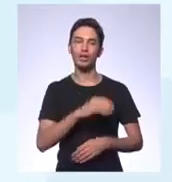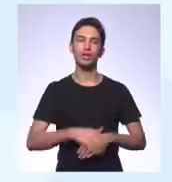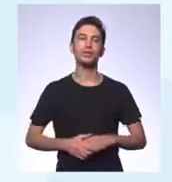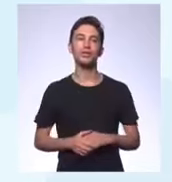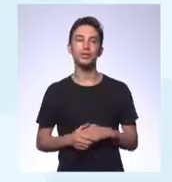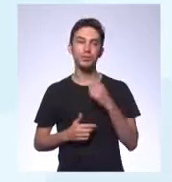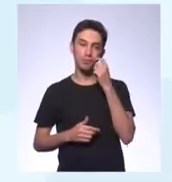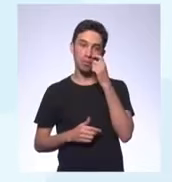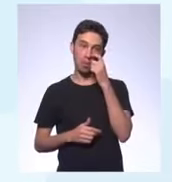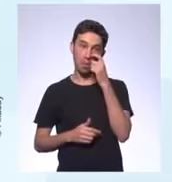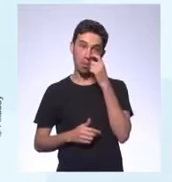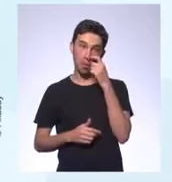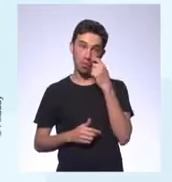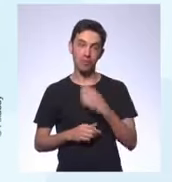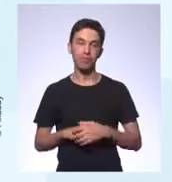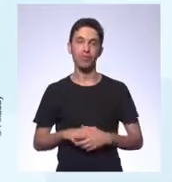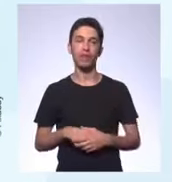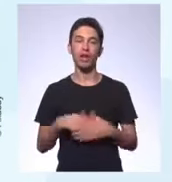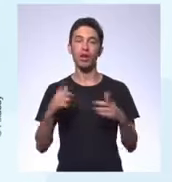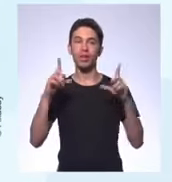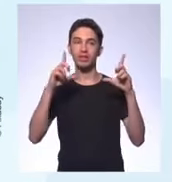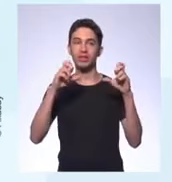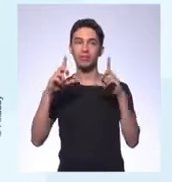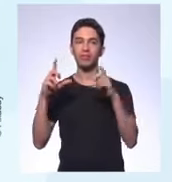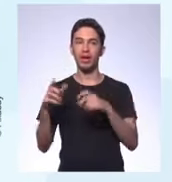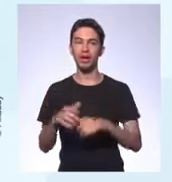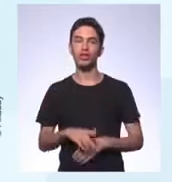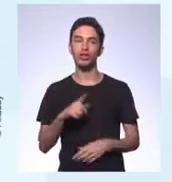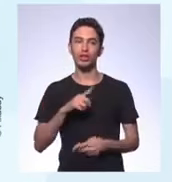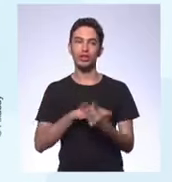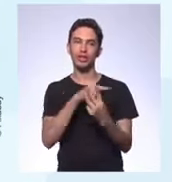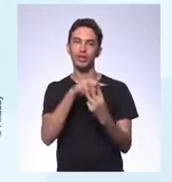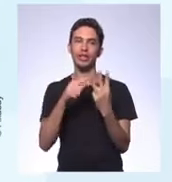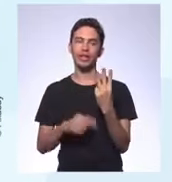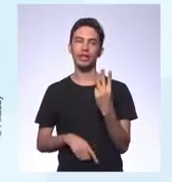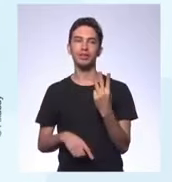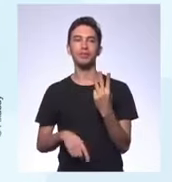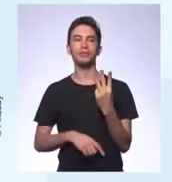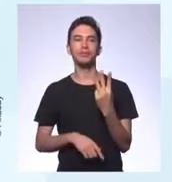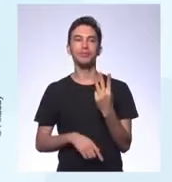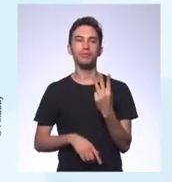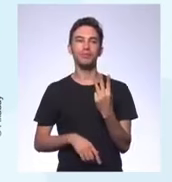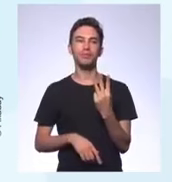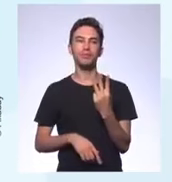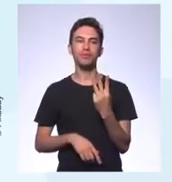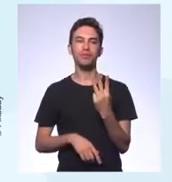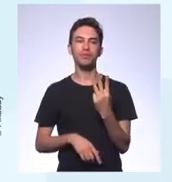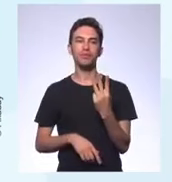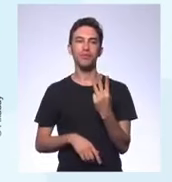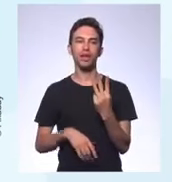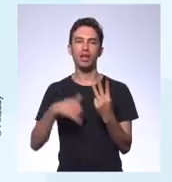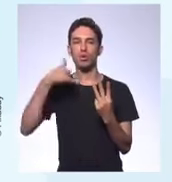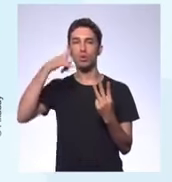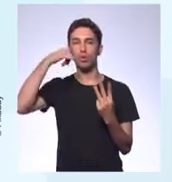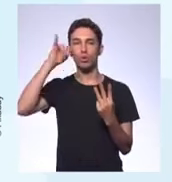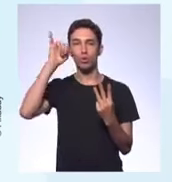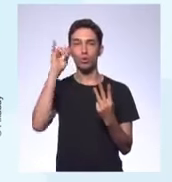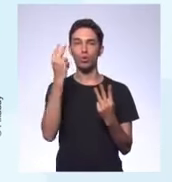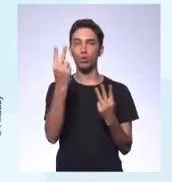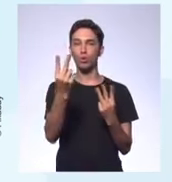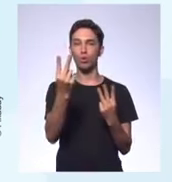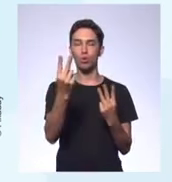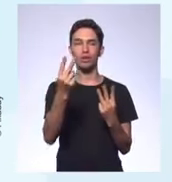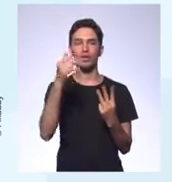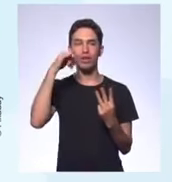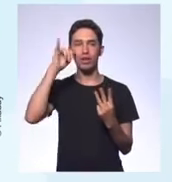as imagens agora. Então, nós tínhamos uma imagem aí das... Não sei se são 2 vacas ou um boi e uma